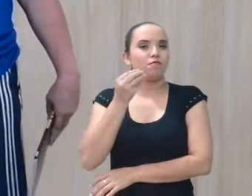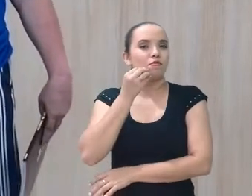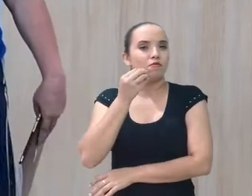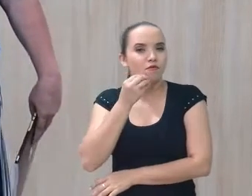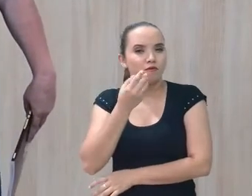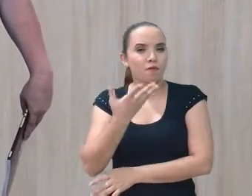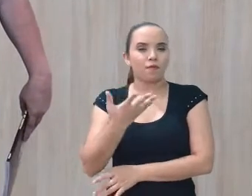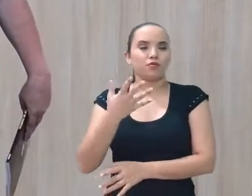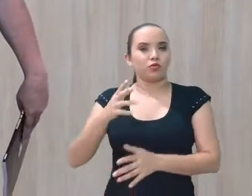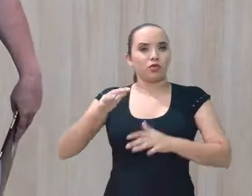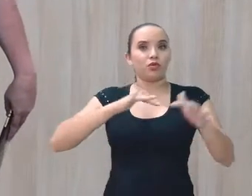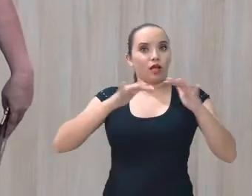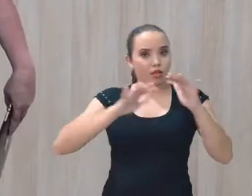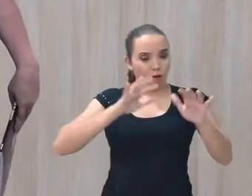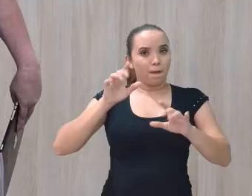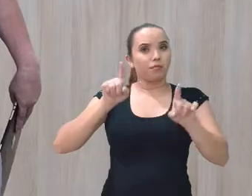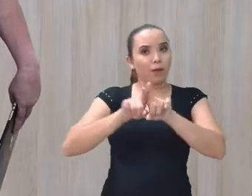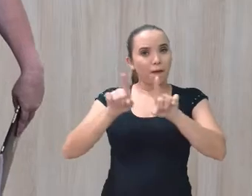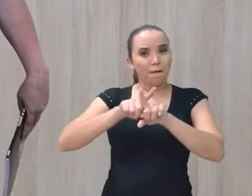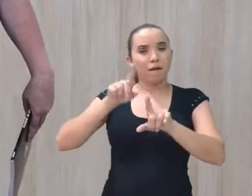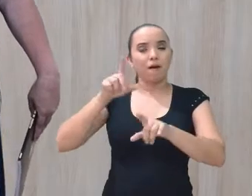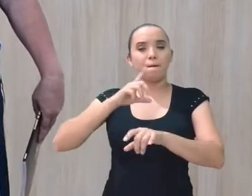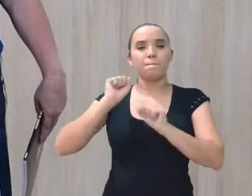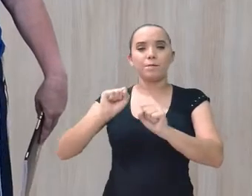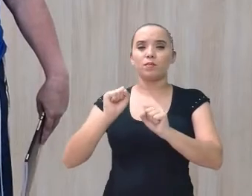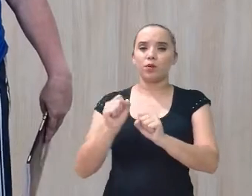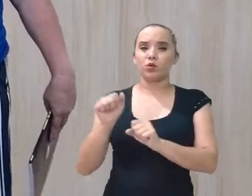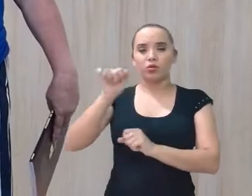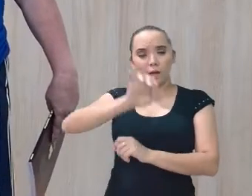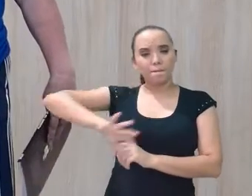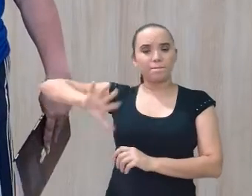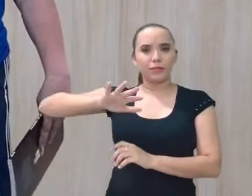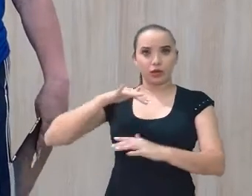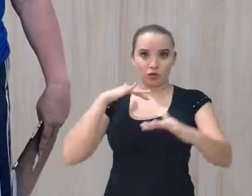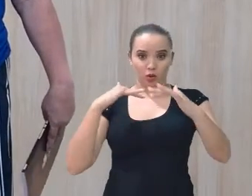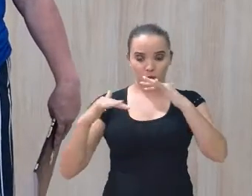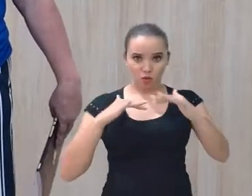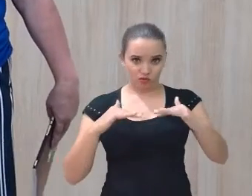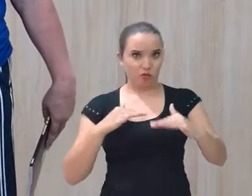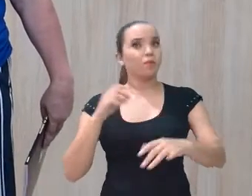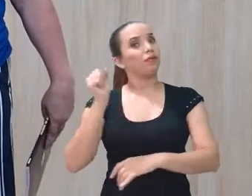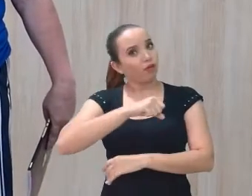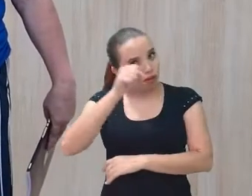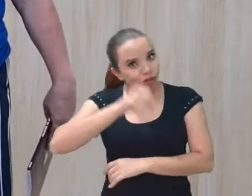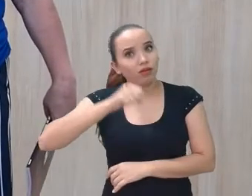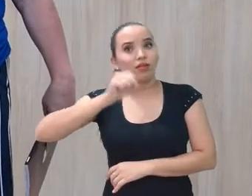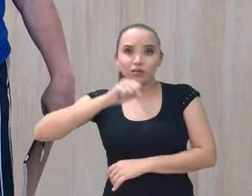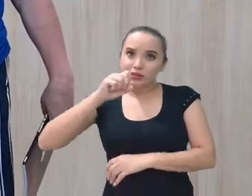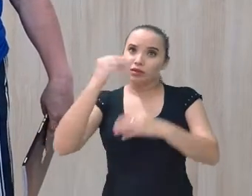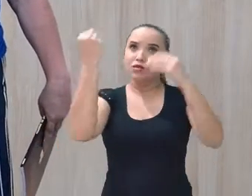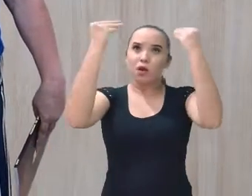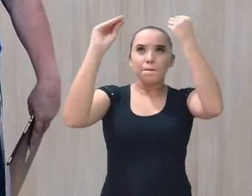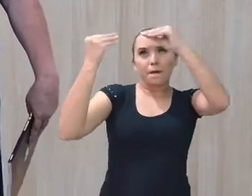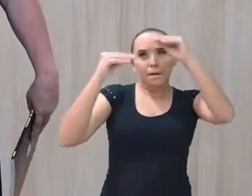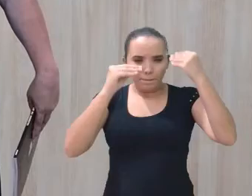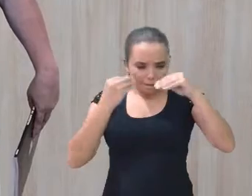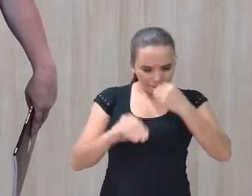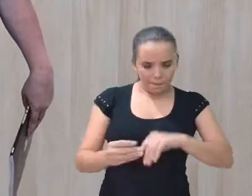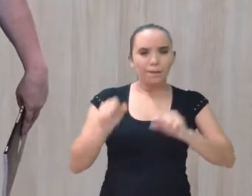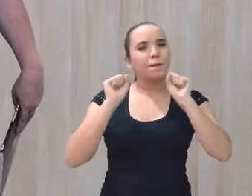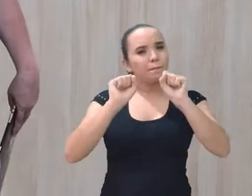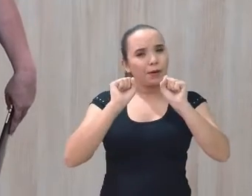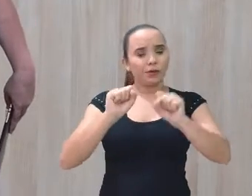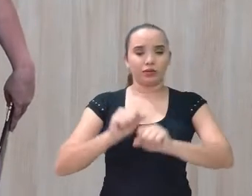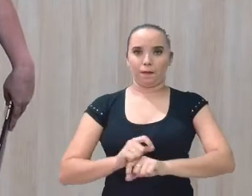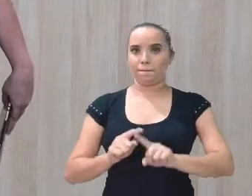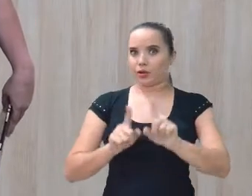inclusive animado. Vocês podem fazer a história em quadrinho animada, né, com os bonequinhos com movimentos.